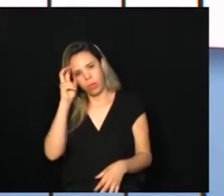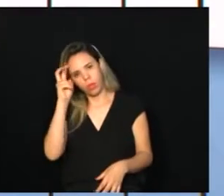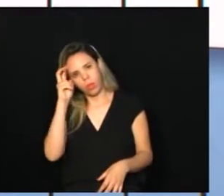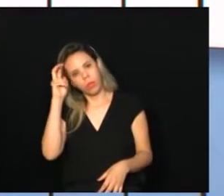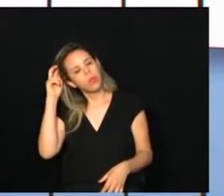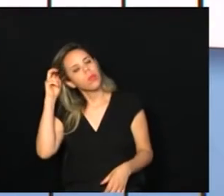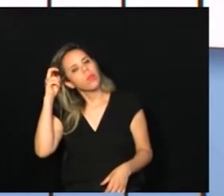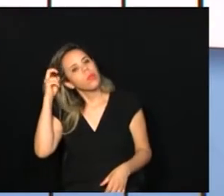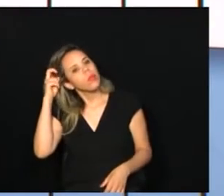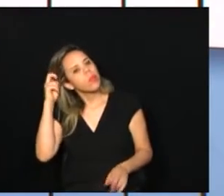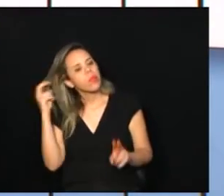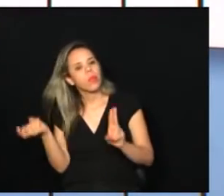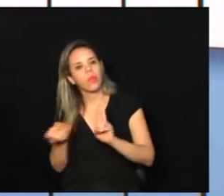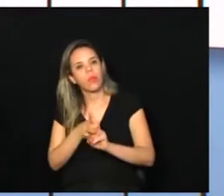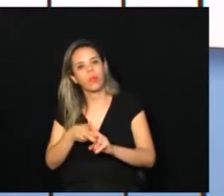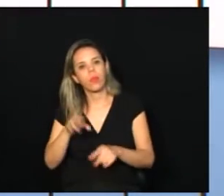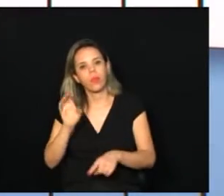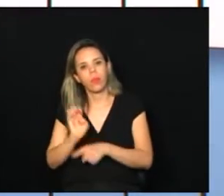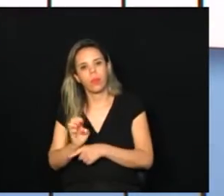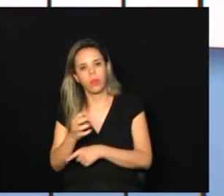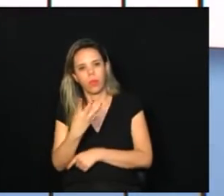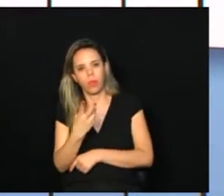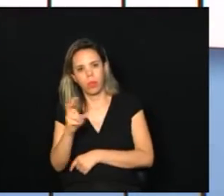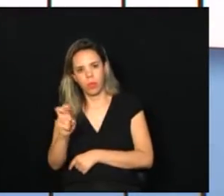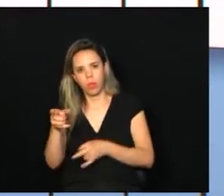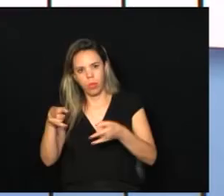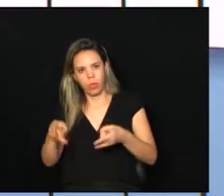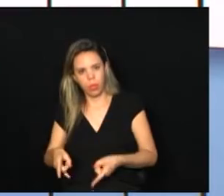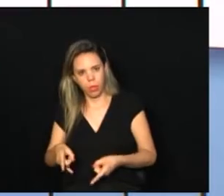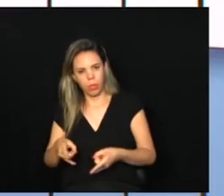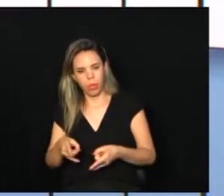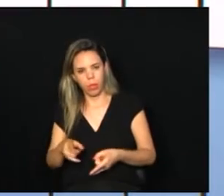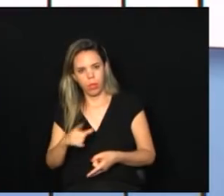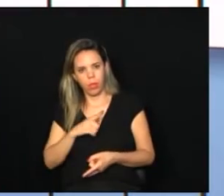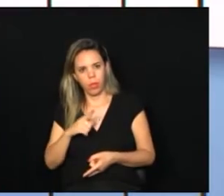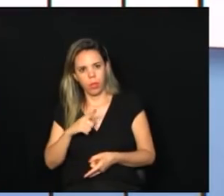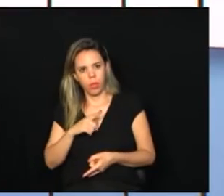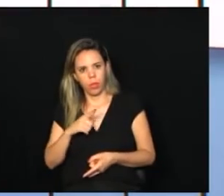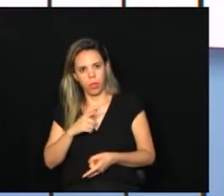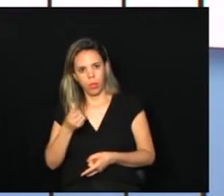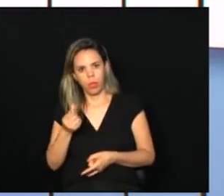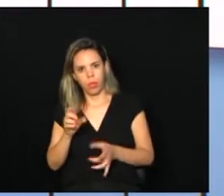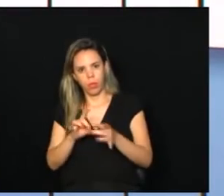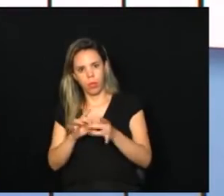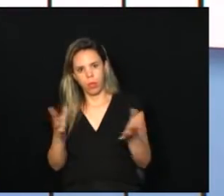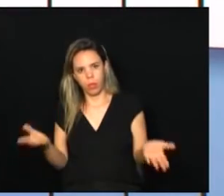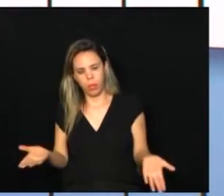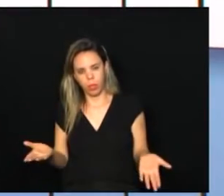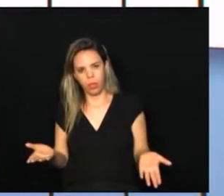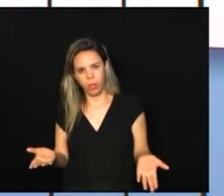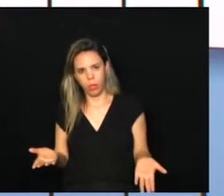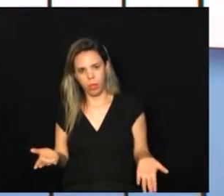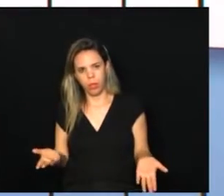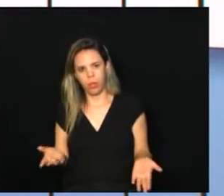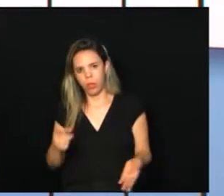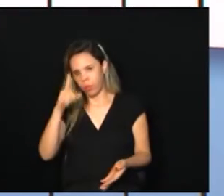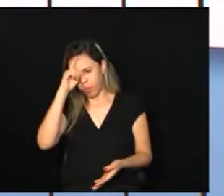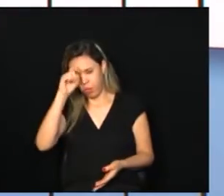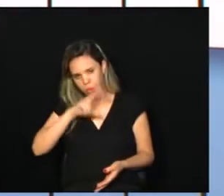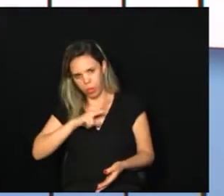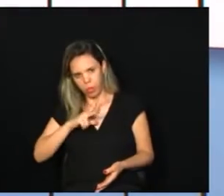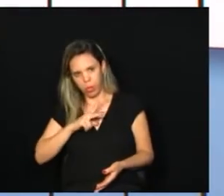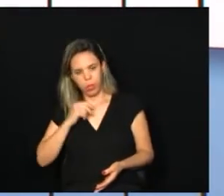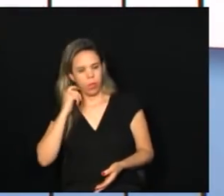quinta-feira. No SUS estadual, dos 45 leitos, nós tínhamos 6 livres e na rede particular,